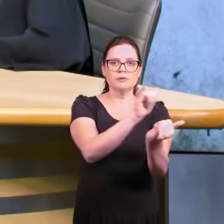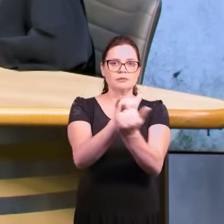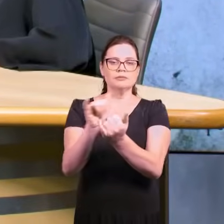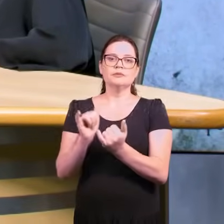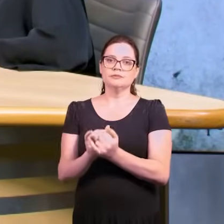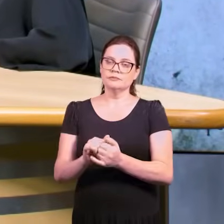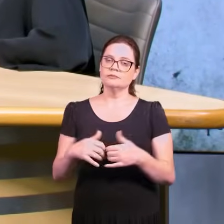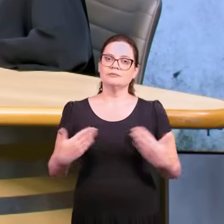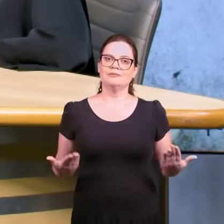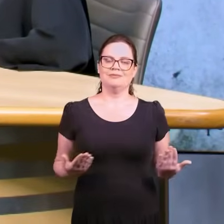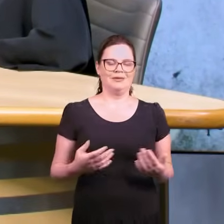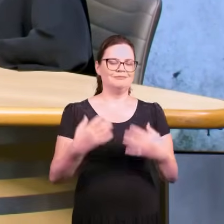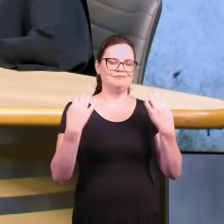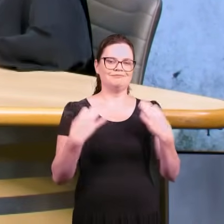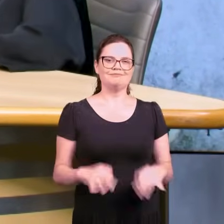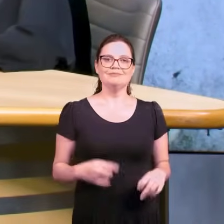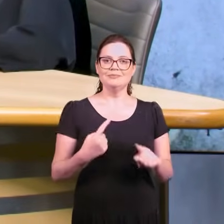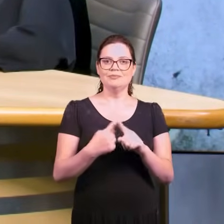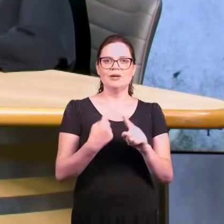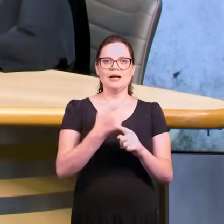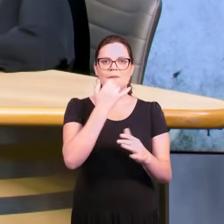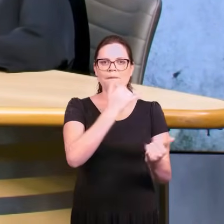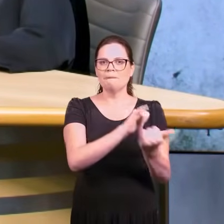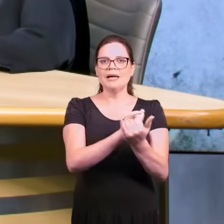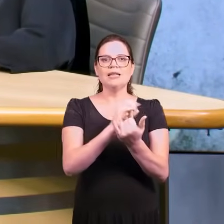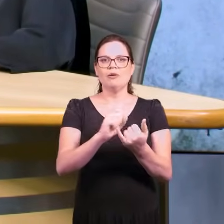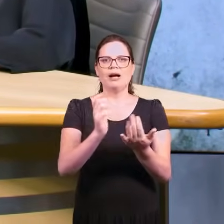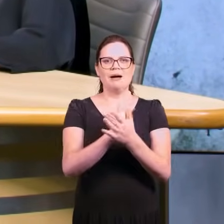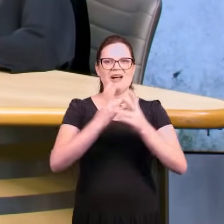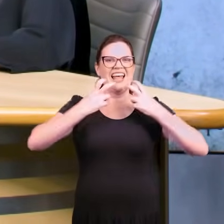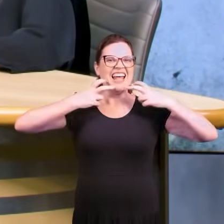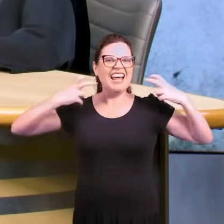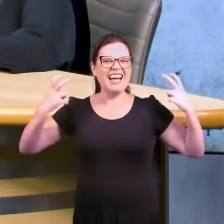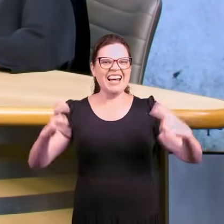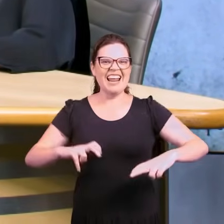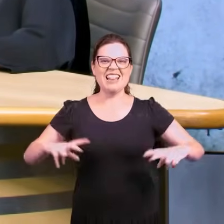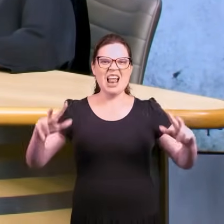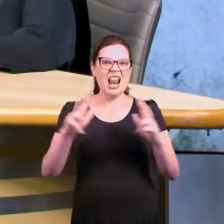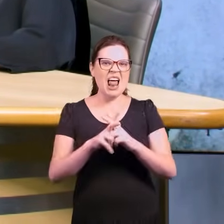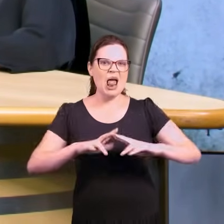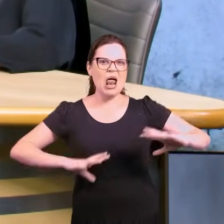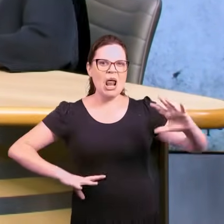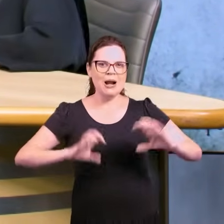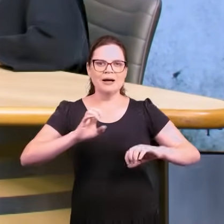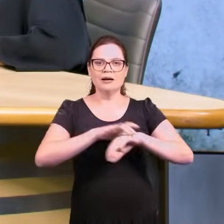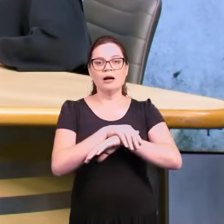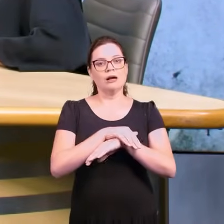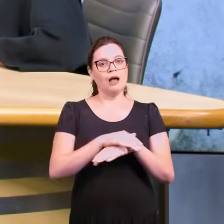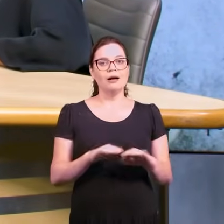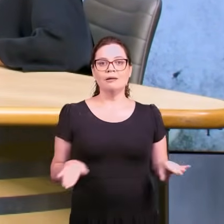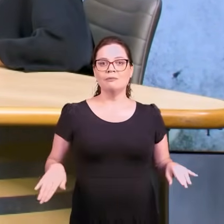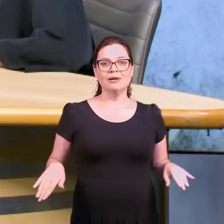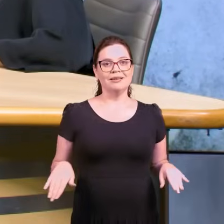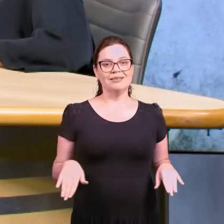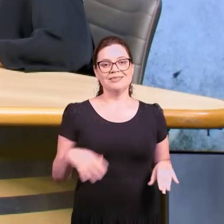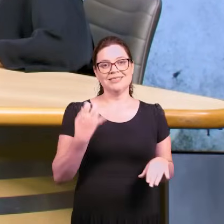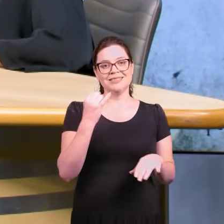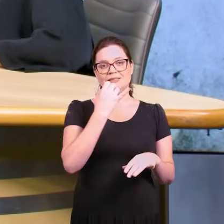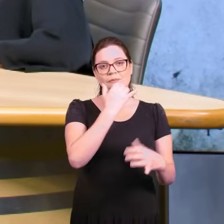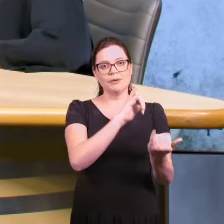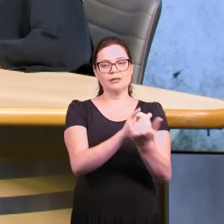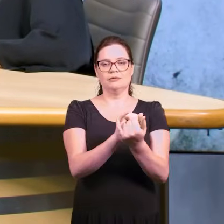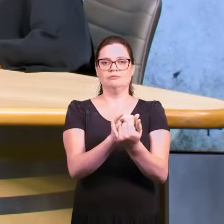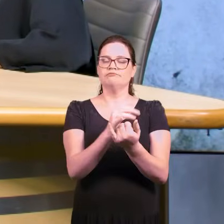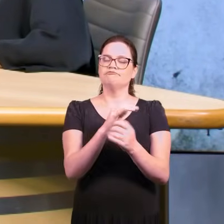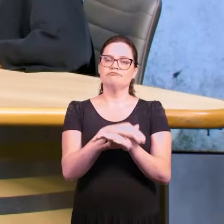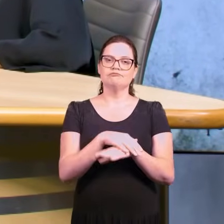mesmo, o perdão traz tudo aquilo, né? Acaba a gritaria, acaba... a forma de nós nos tratarmos,